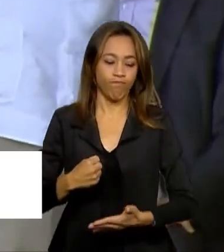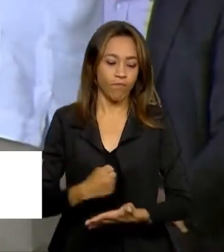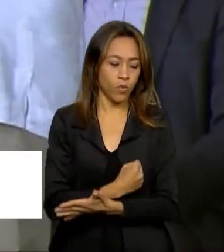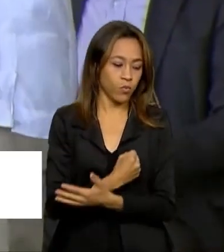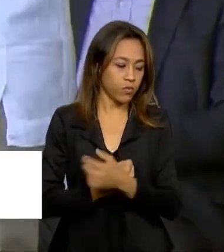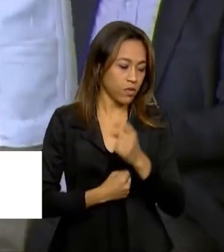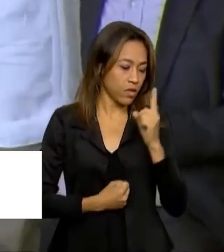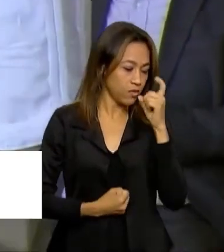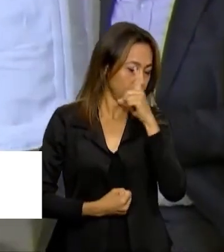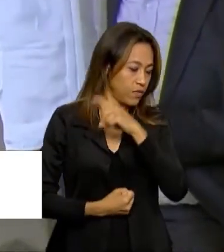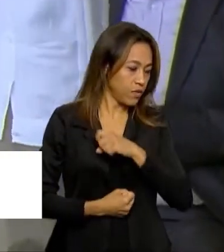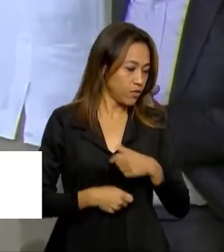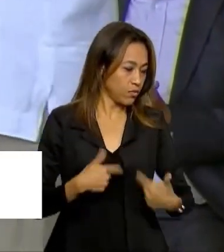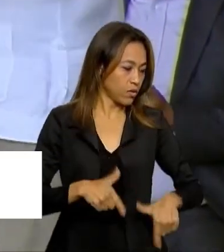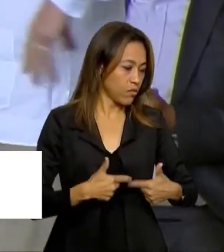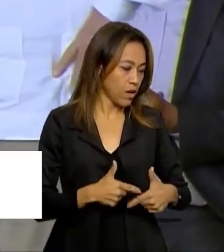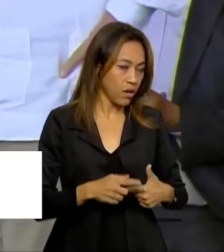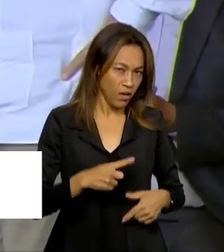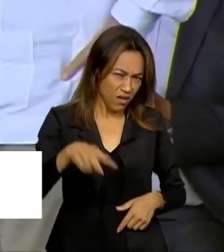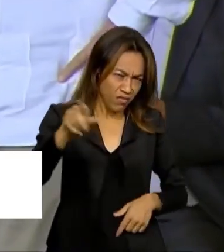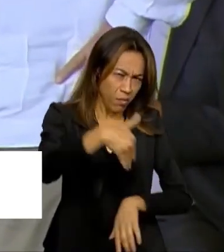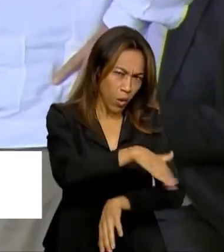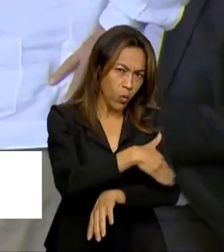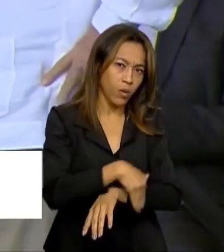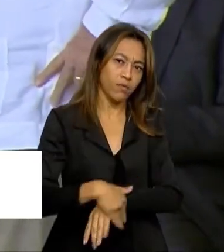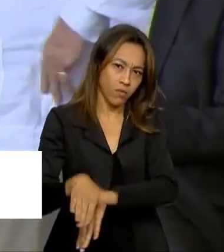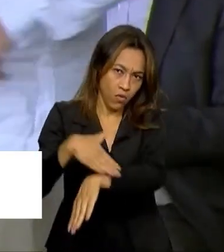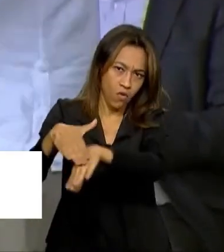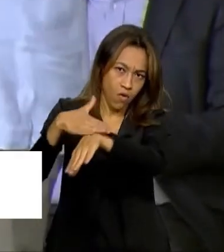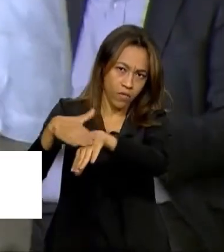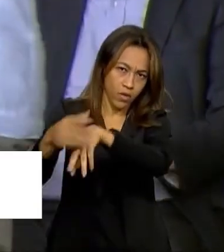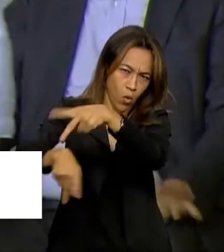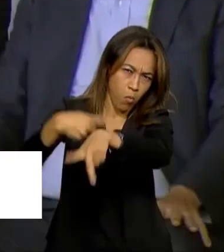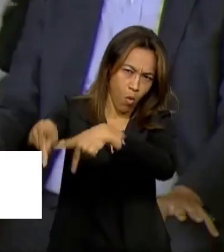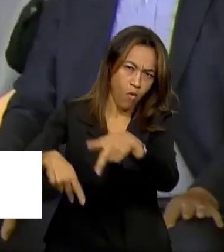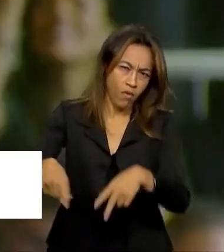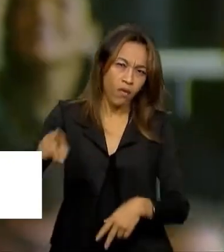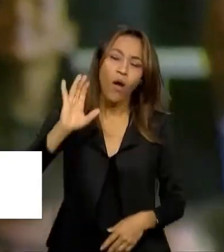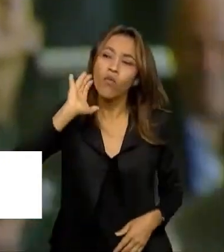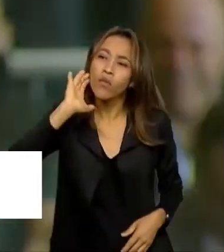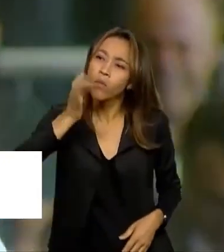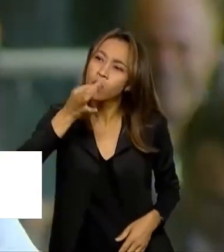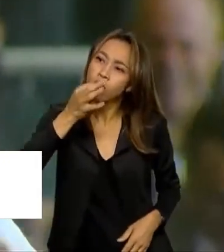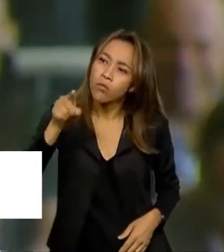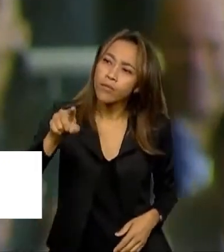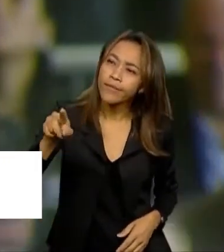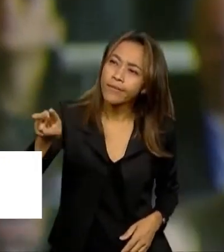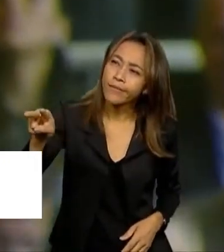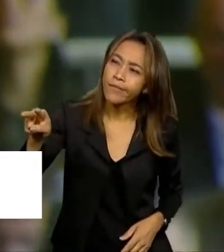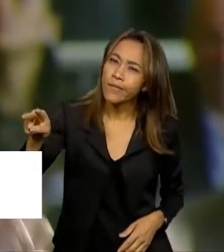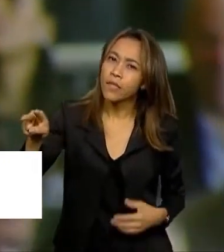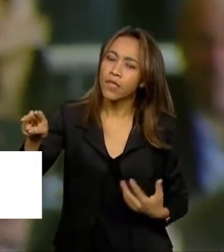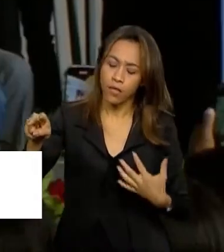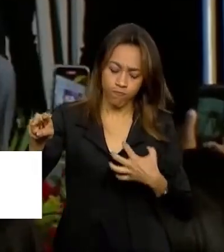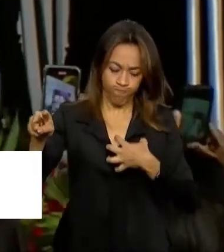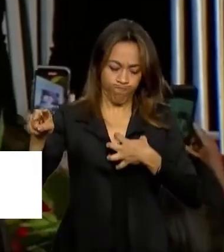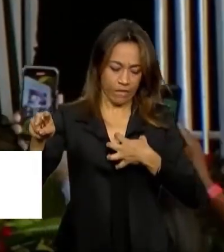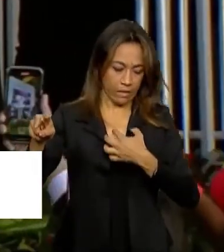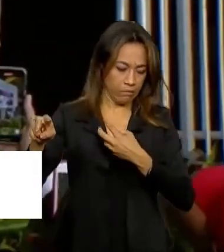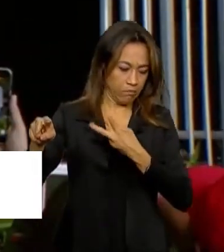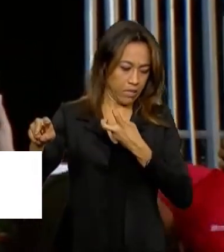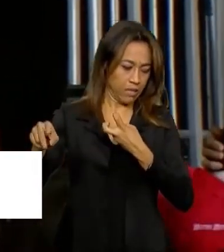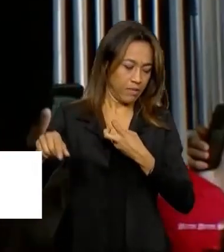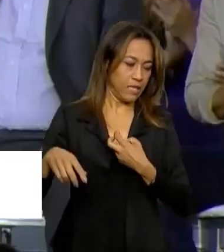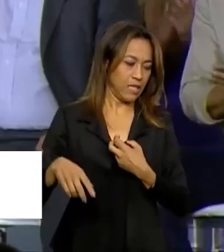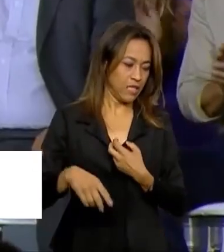como está difícil. Vá para a rua conversar com o povo. Vá ouvir o povo, que você vai perceber que aquilo